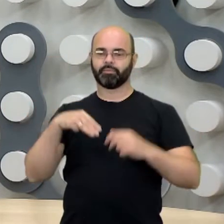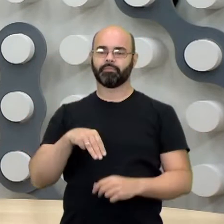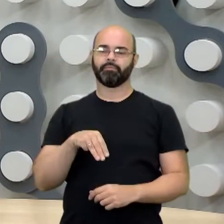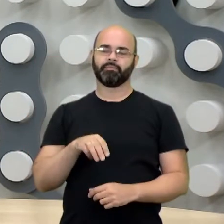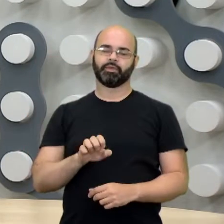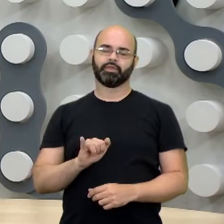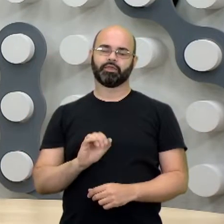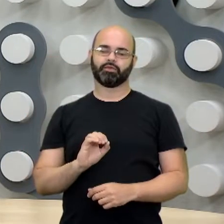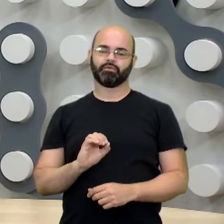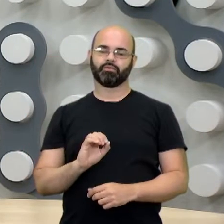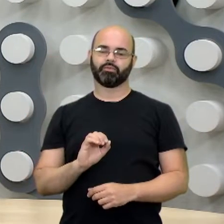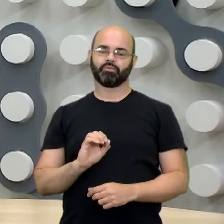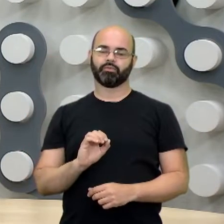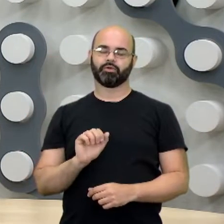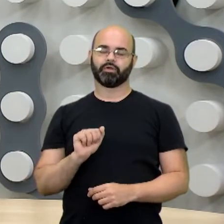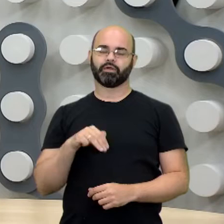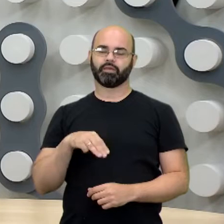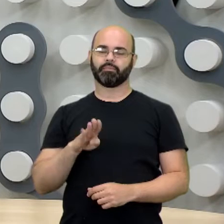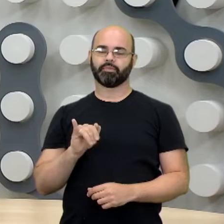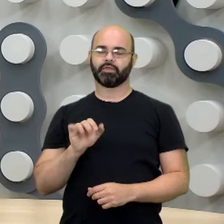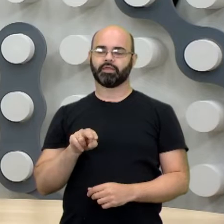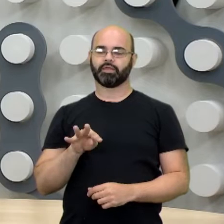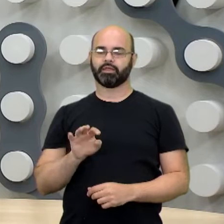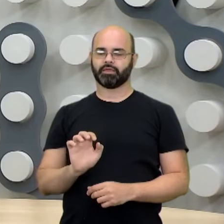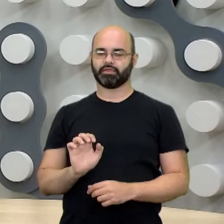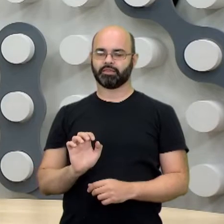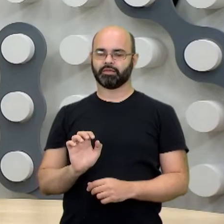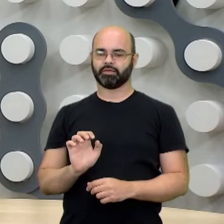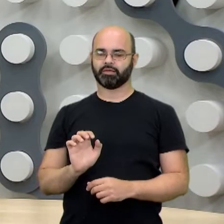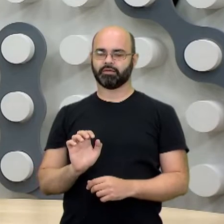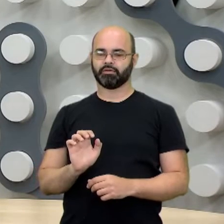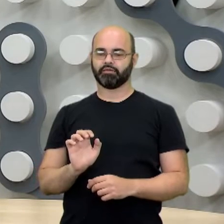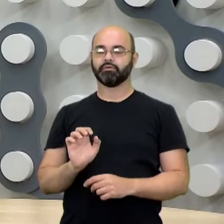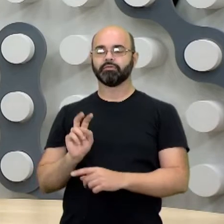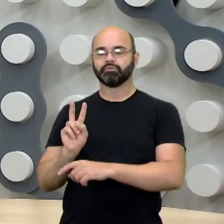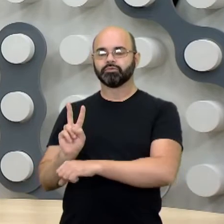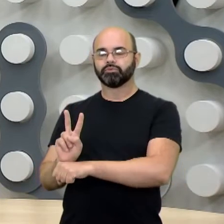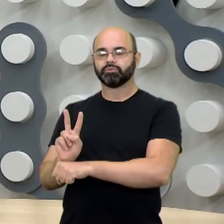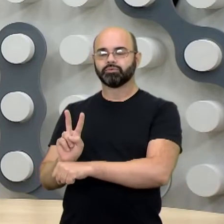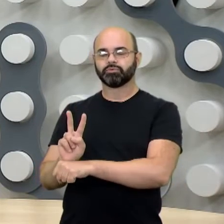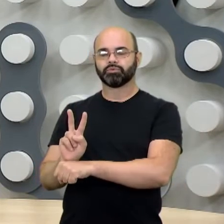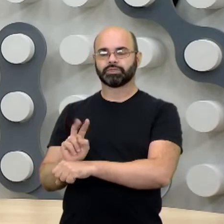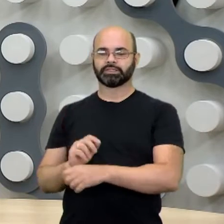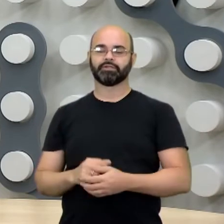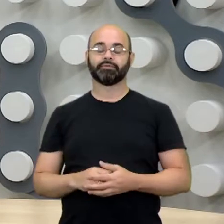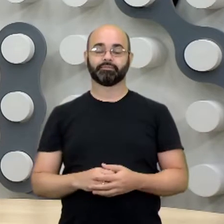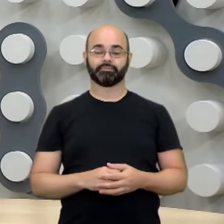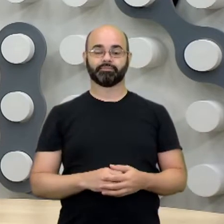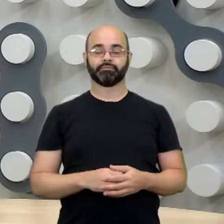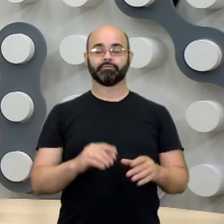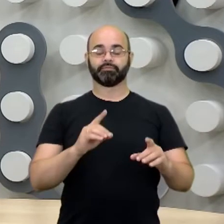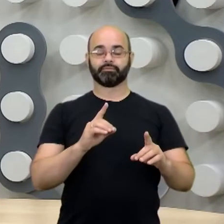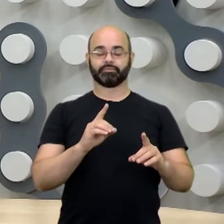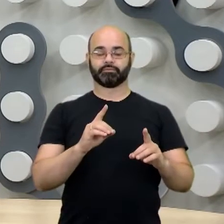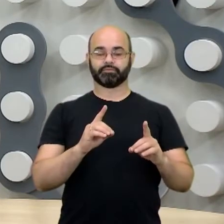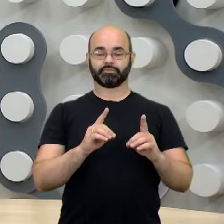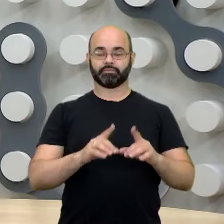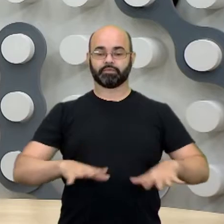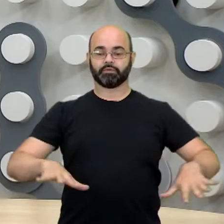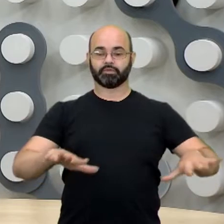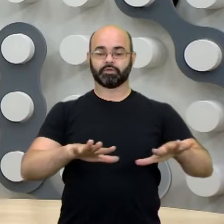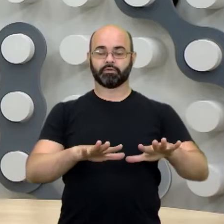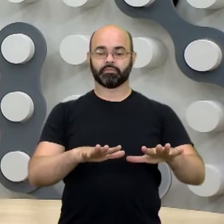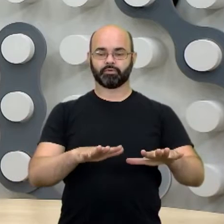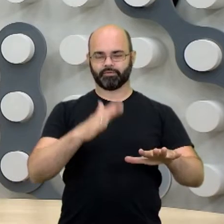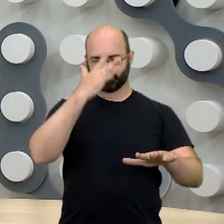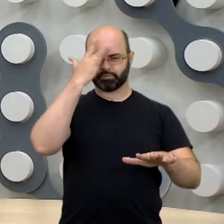no nosso dia a dia. Então quando falamos aí em estudos demográficos, como eu falei, a gente não está só preocupado